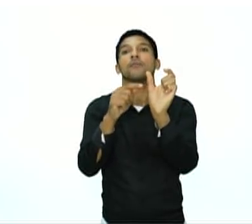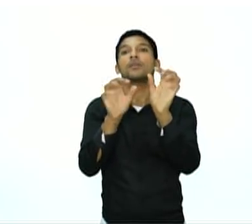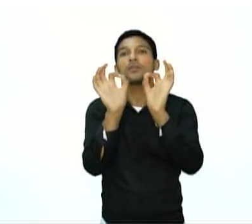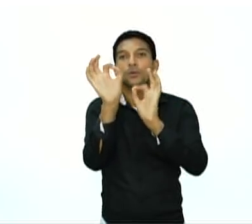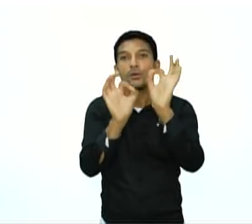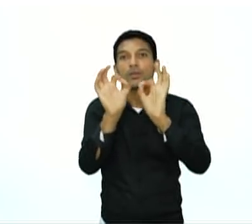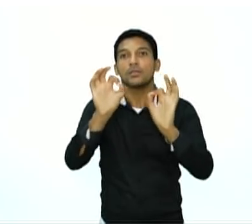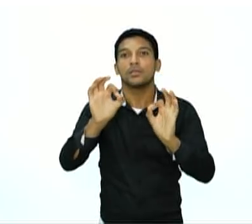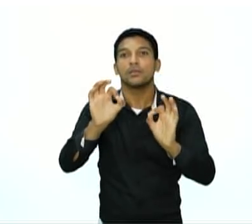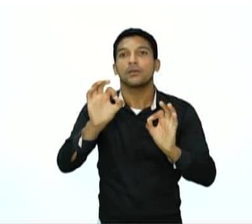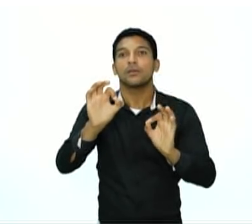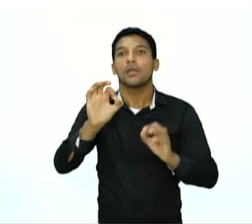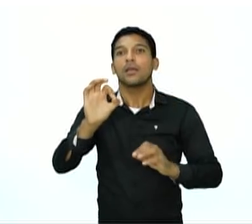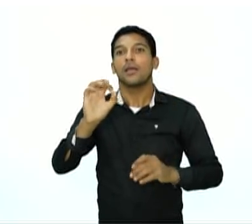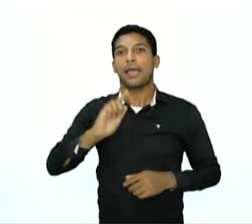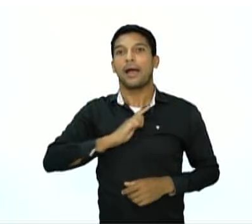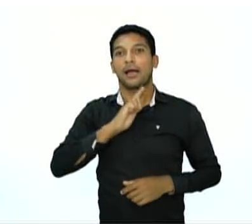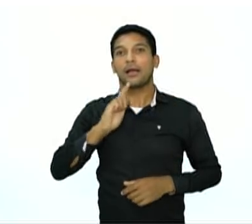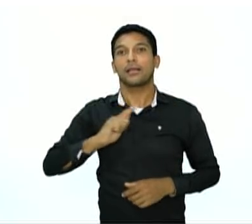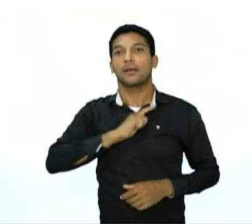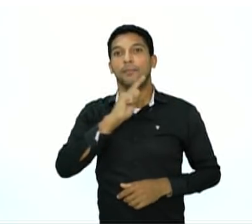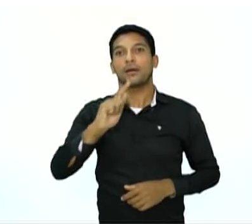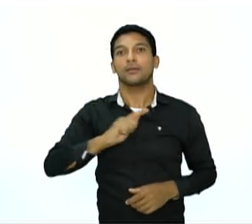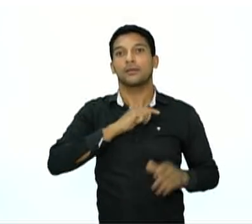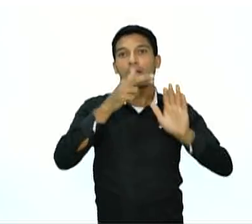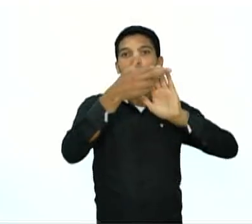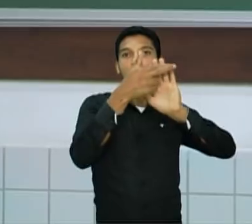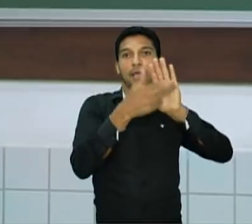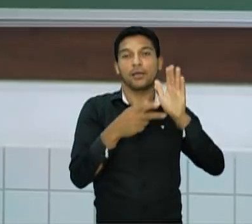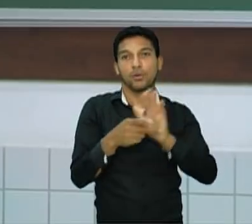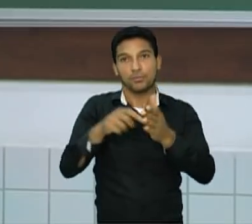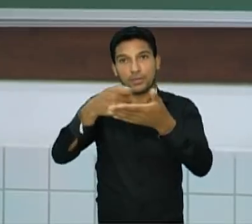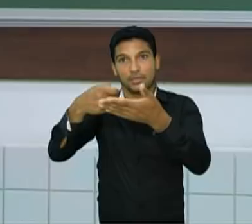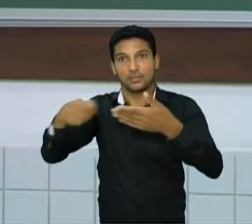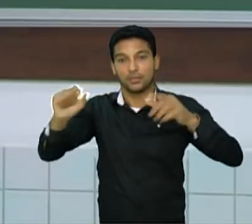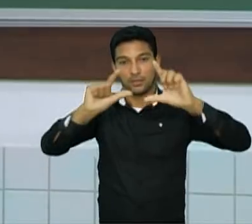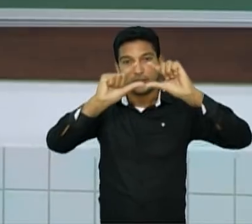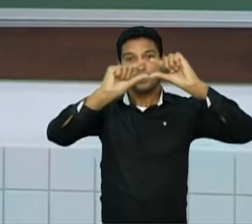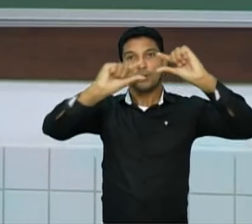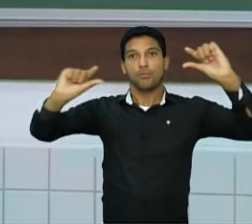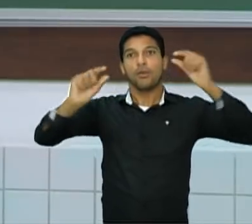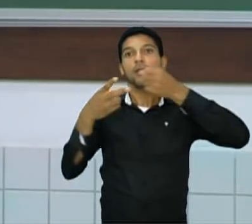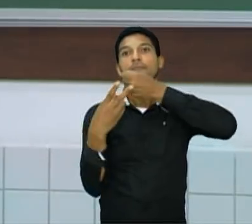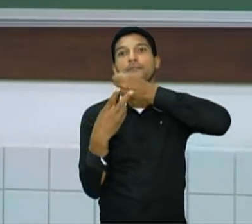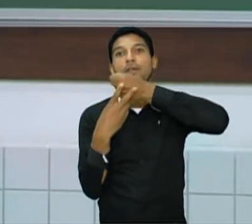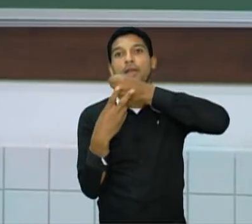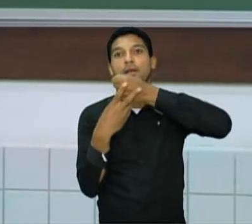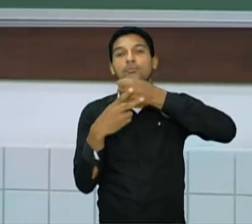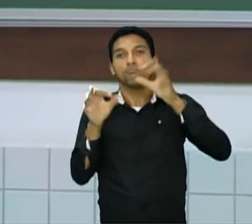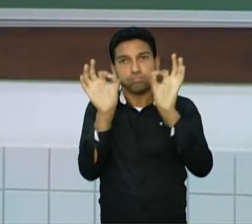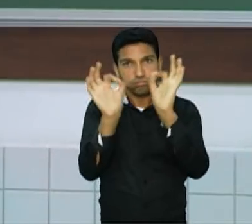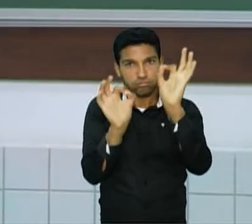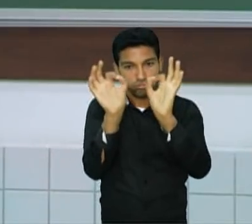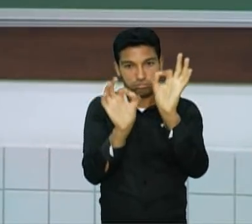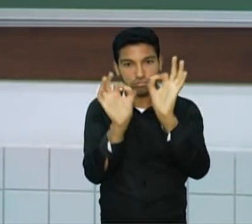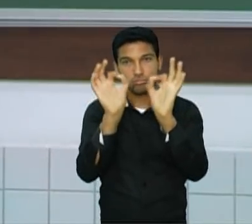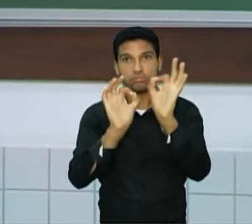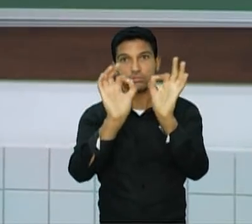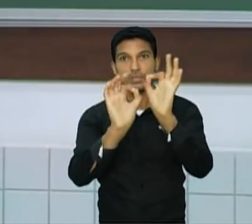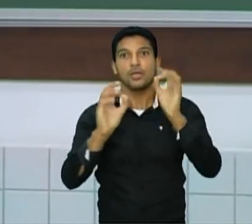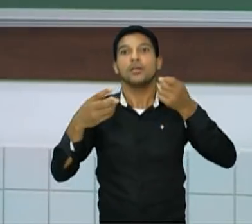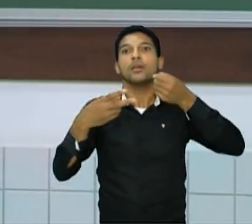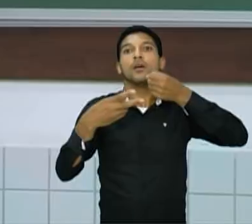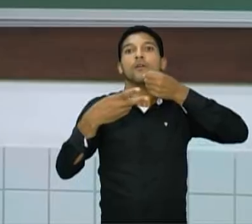nossa fala, que regulam a nossa escrita, geralmente são organizadas em torno dos verbos. Os verbos são aquelas palavras